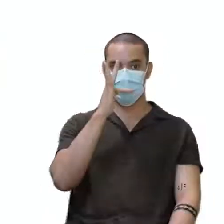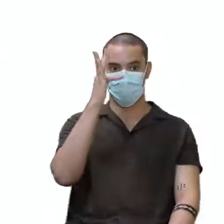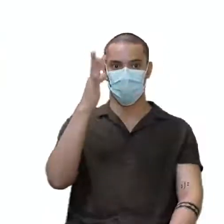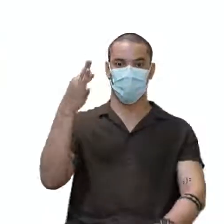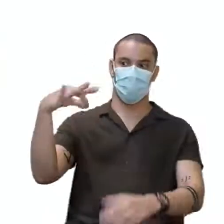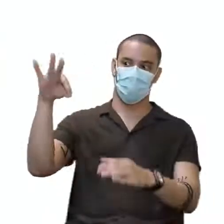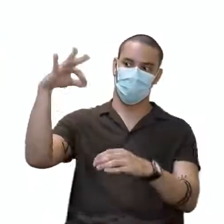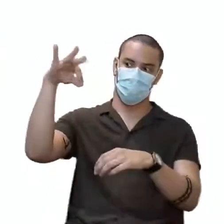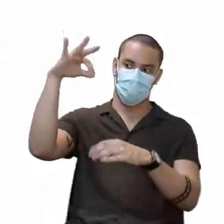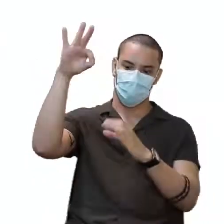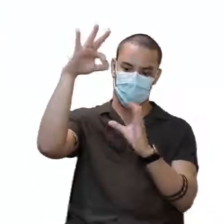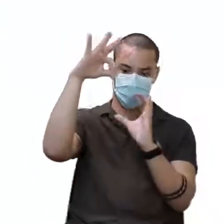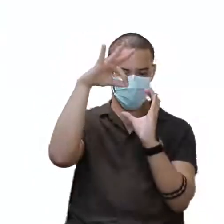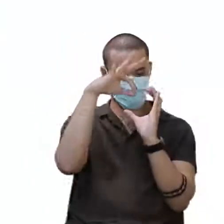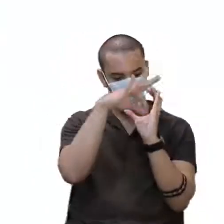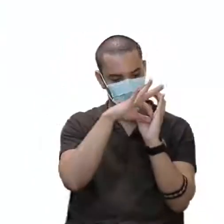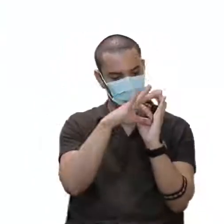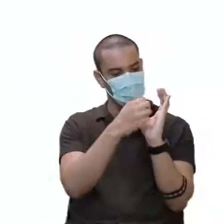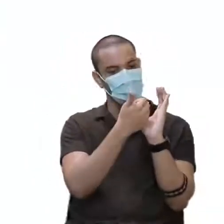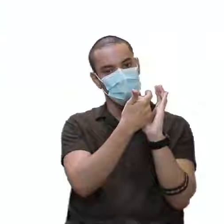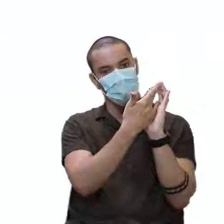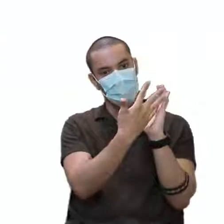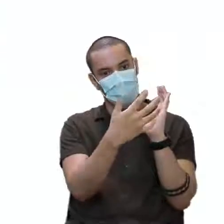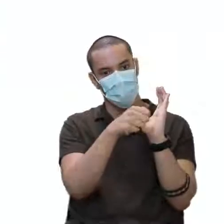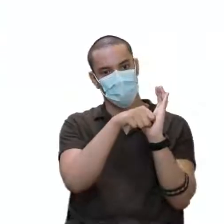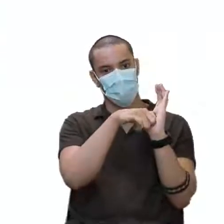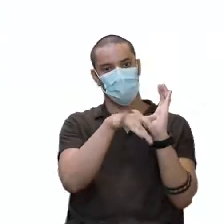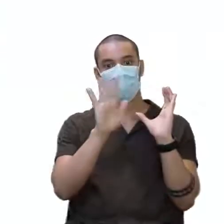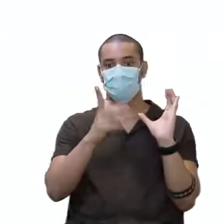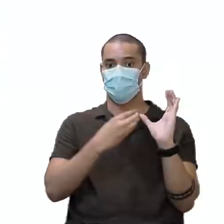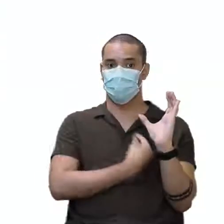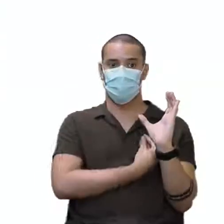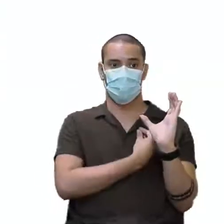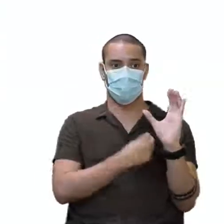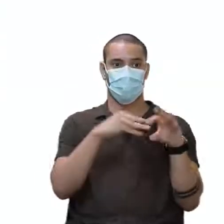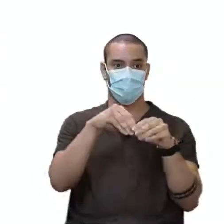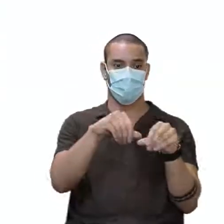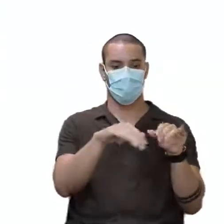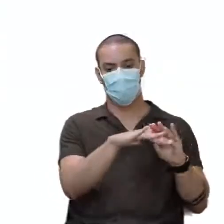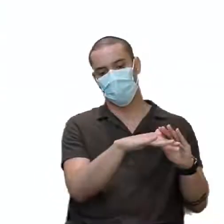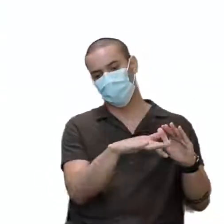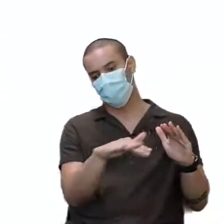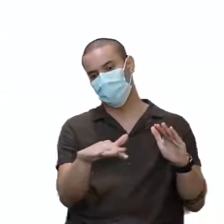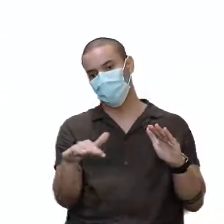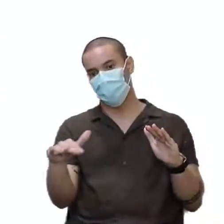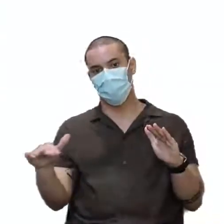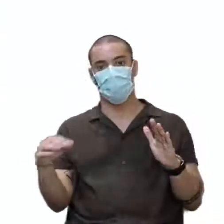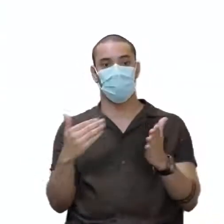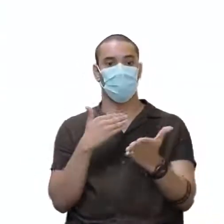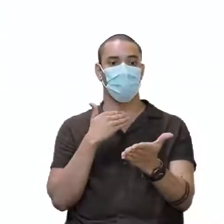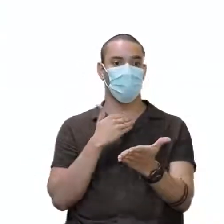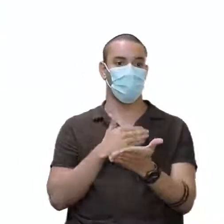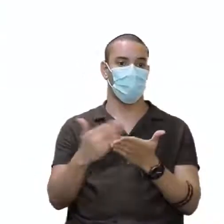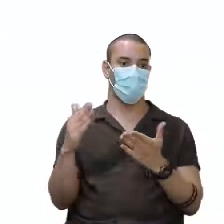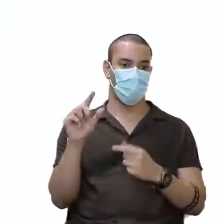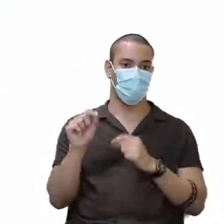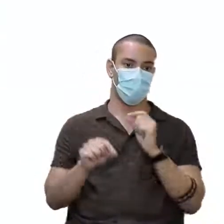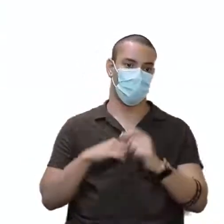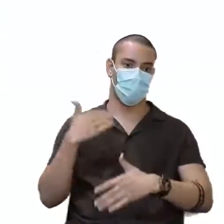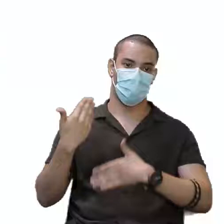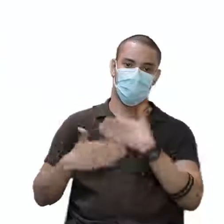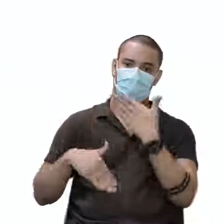os insetinhos, vão começando, você já tem a presença do solo, tá? E aí essa vegetação começa a